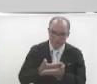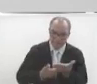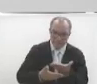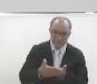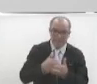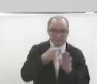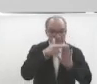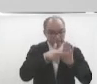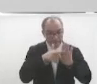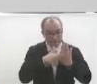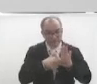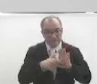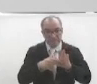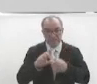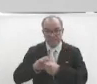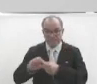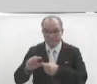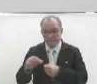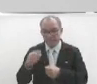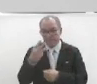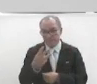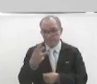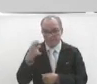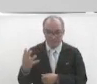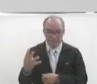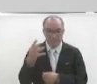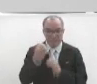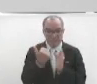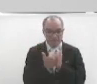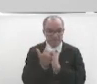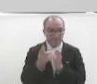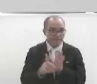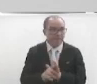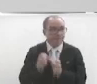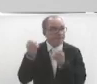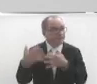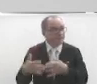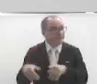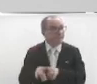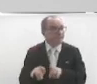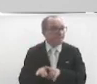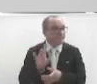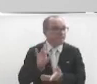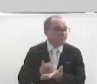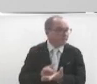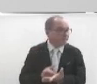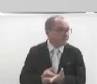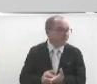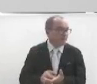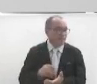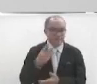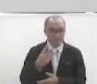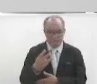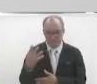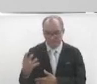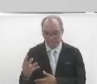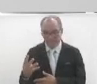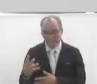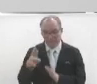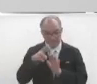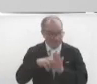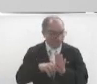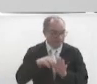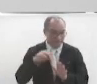redação do artigo 34 do projeto de lei Supra citado artigo 34 texto